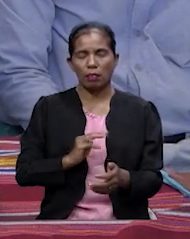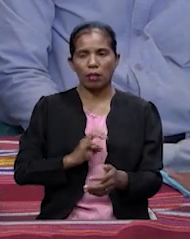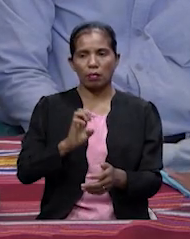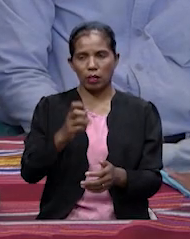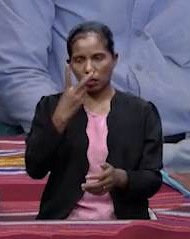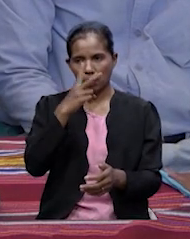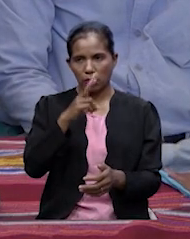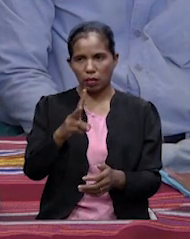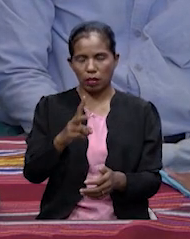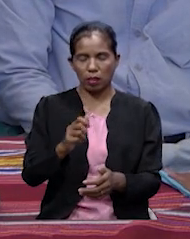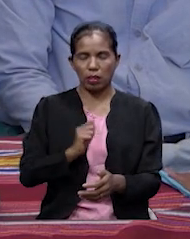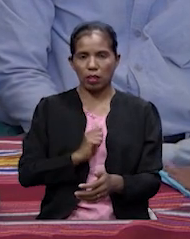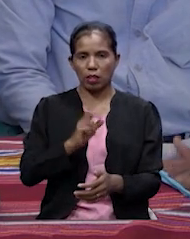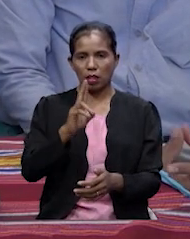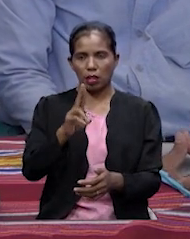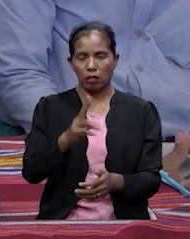né? E Aileu, e a.